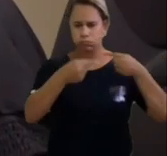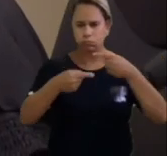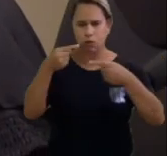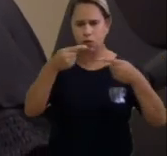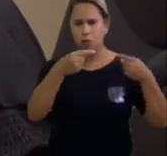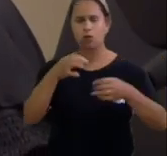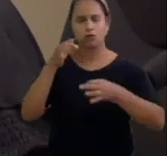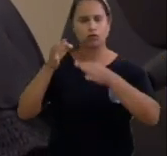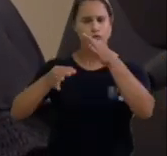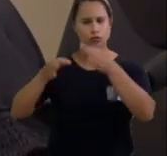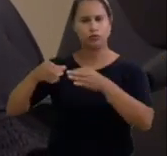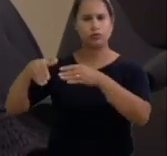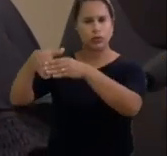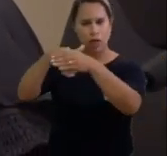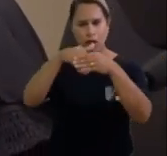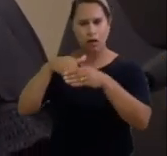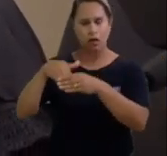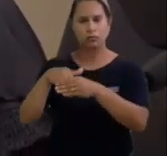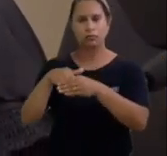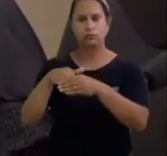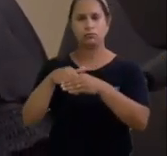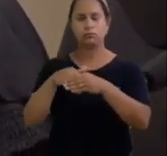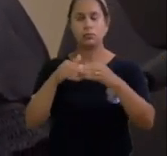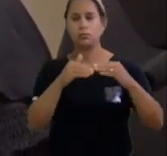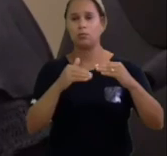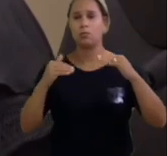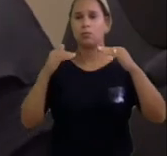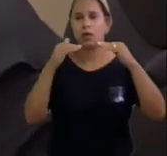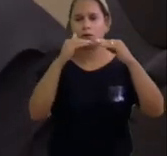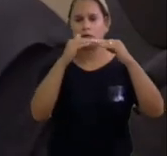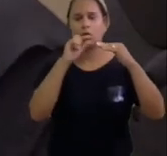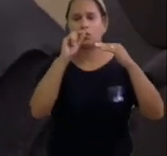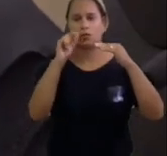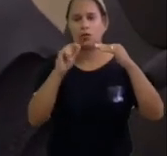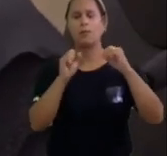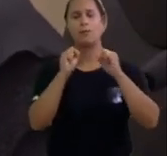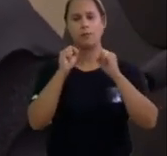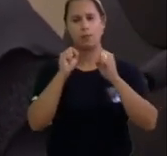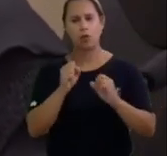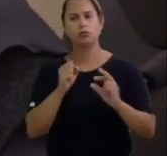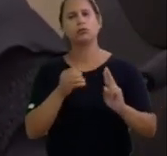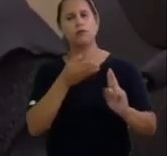da Justiça Eleitoral, é um patamar que pode servir de referencial.